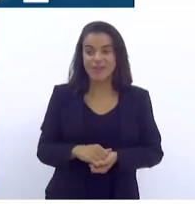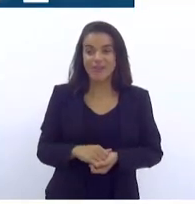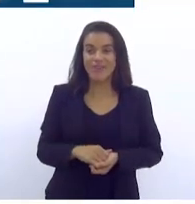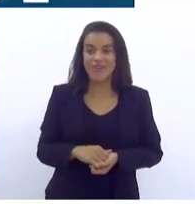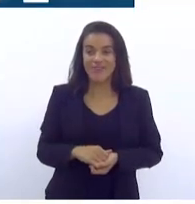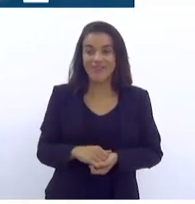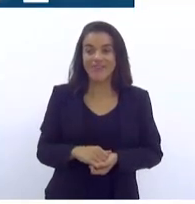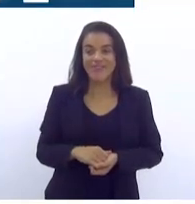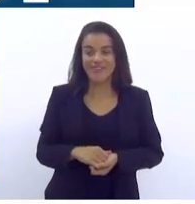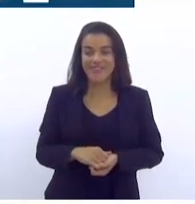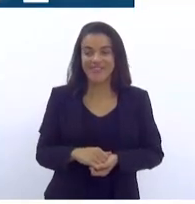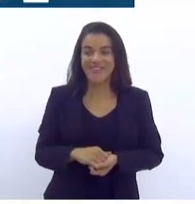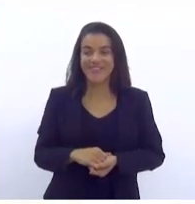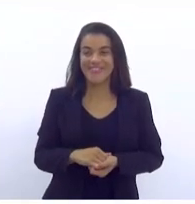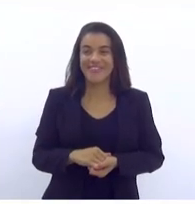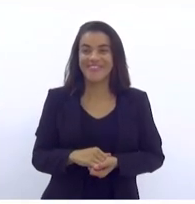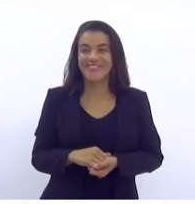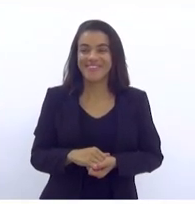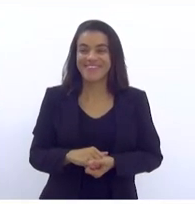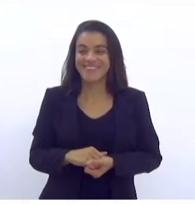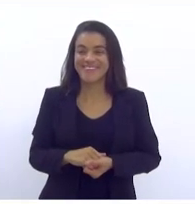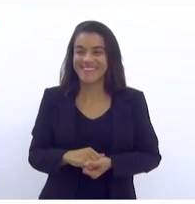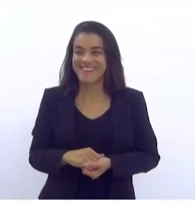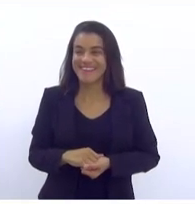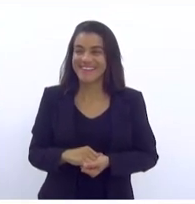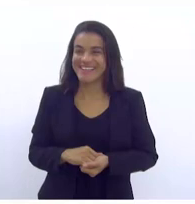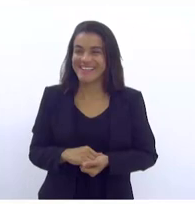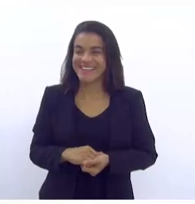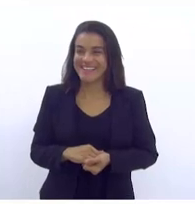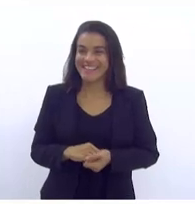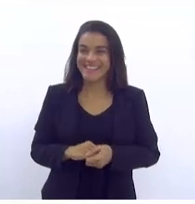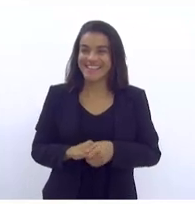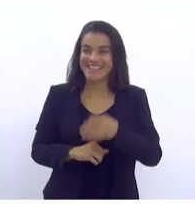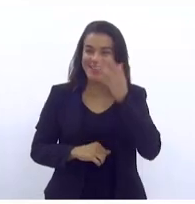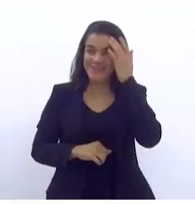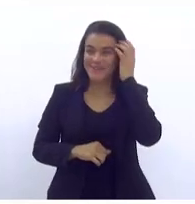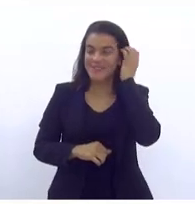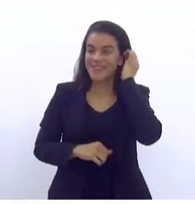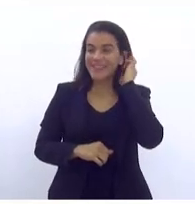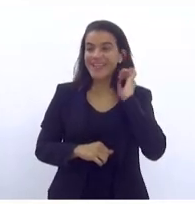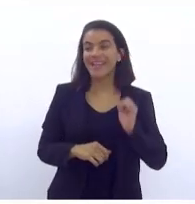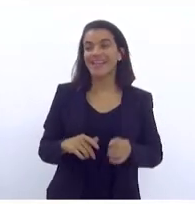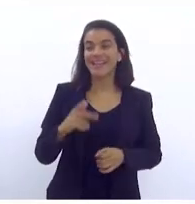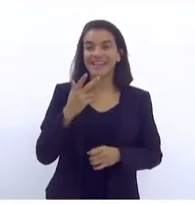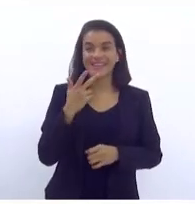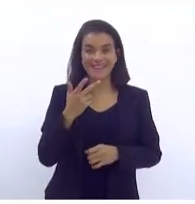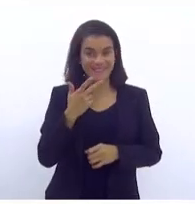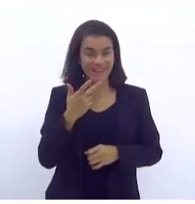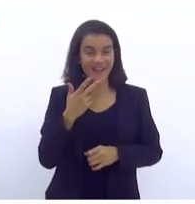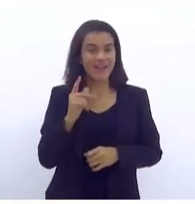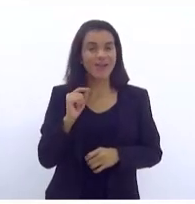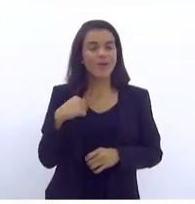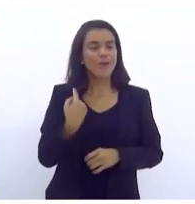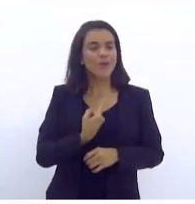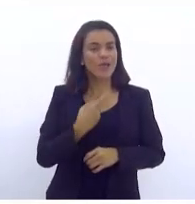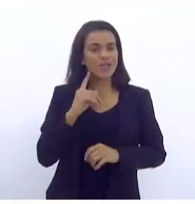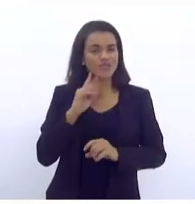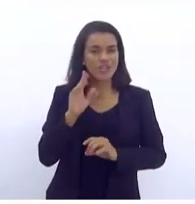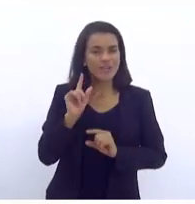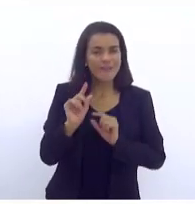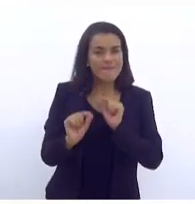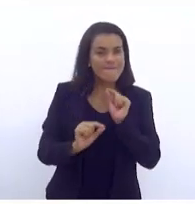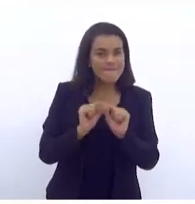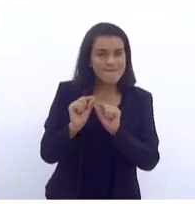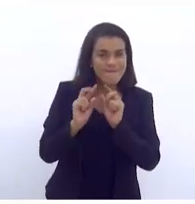eh pode passar e dizer o que que a gente viu como benefício